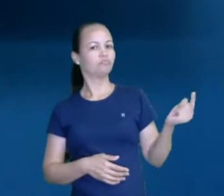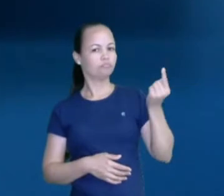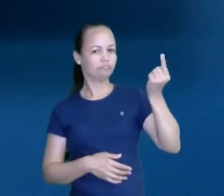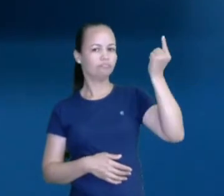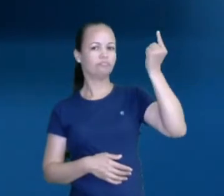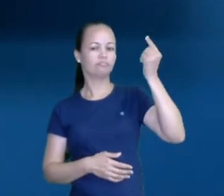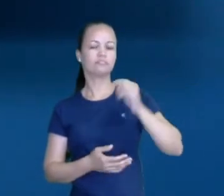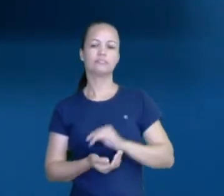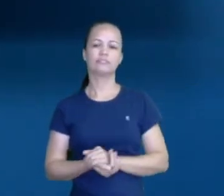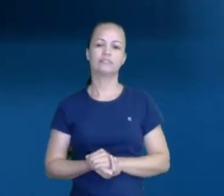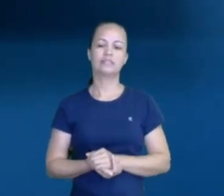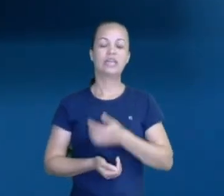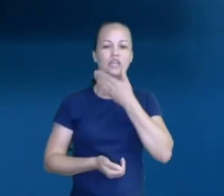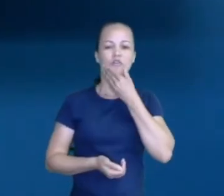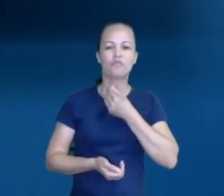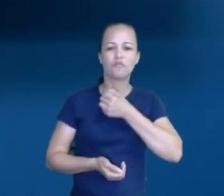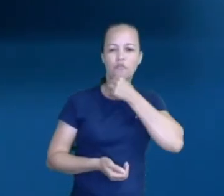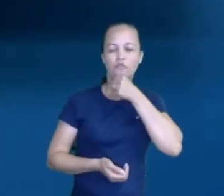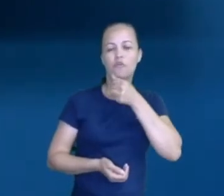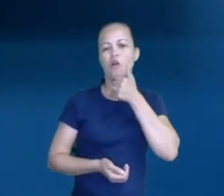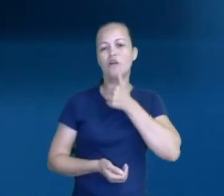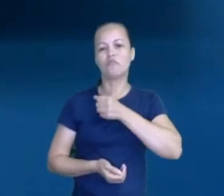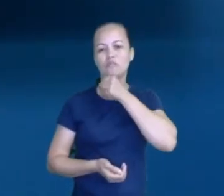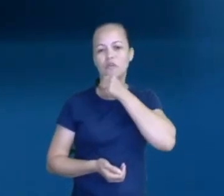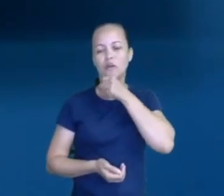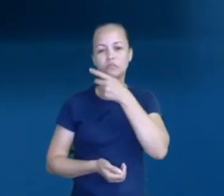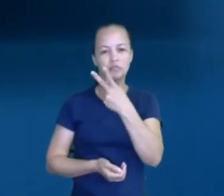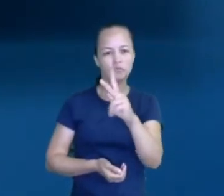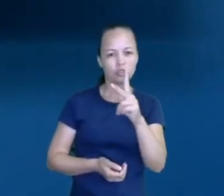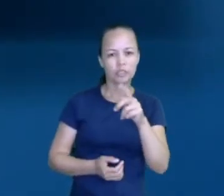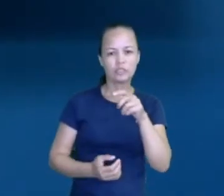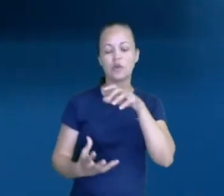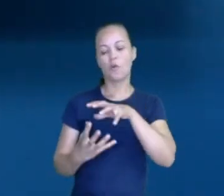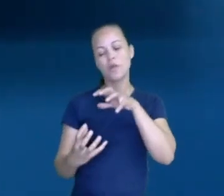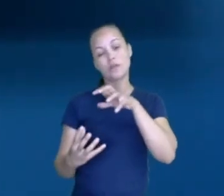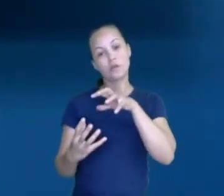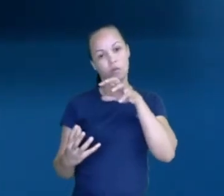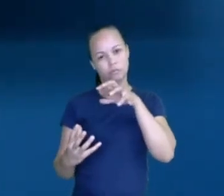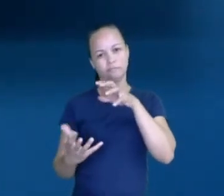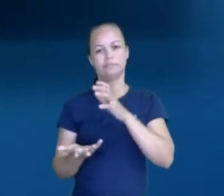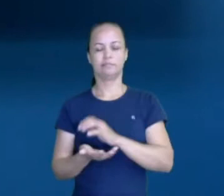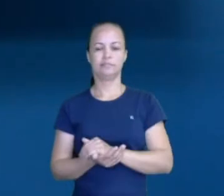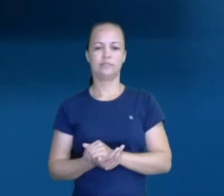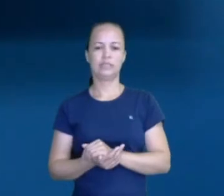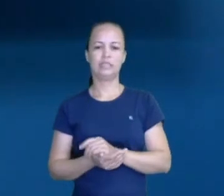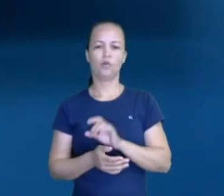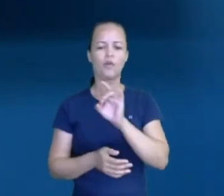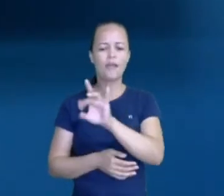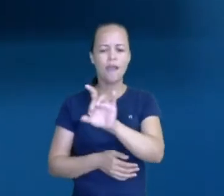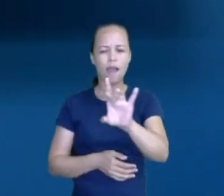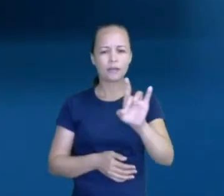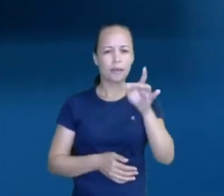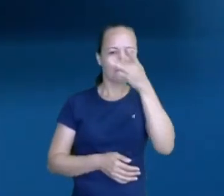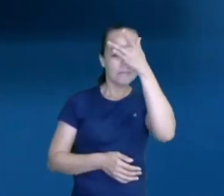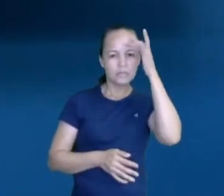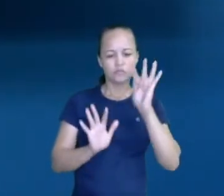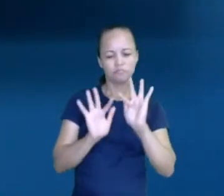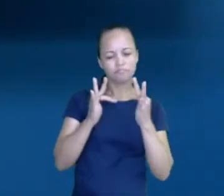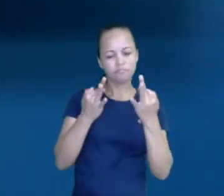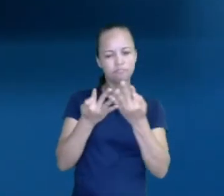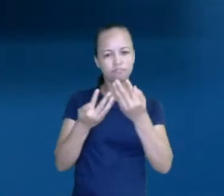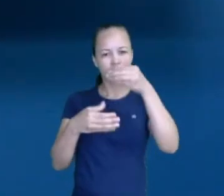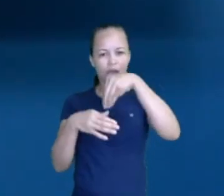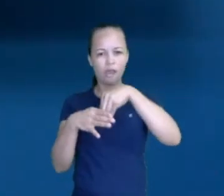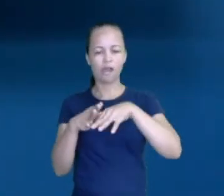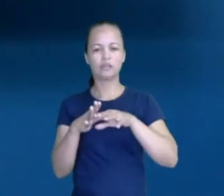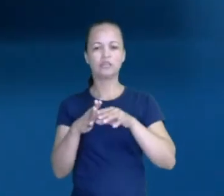o vovô e a vovó de vocês já são idosos. Então, cada integrante da família provavelmente